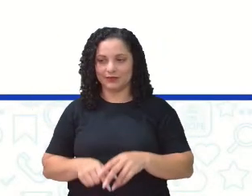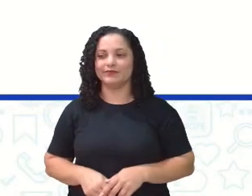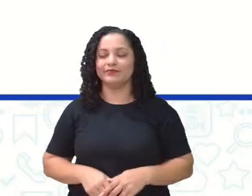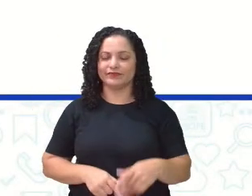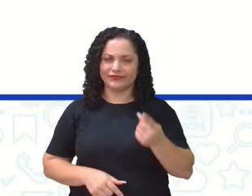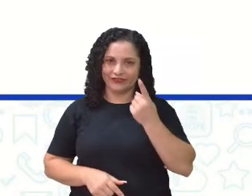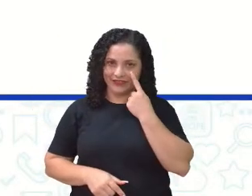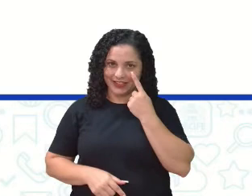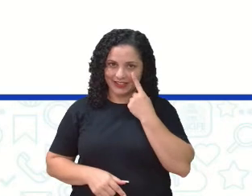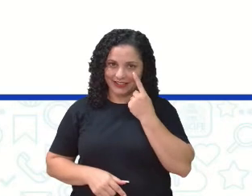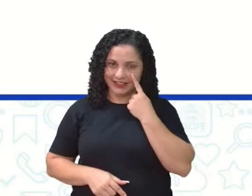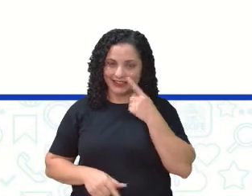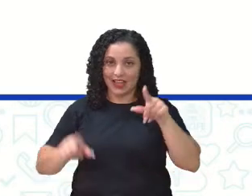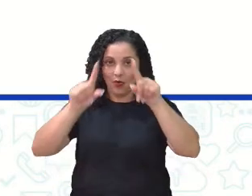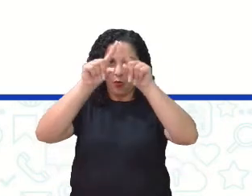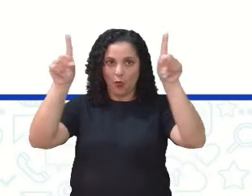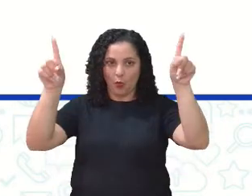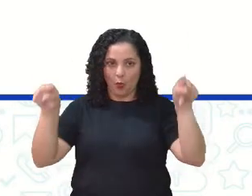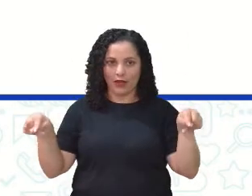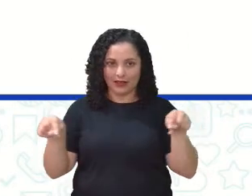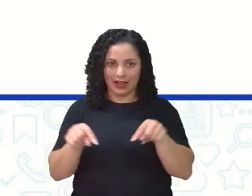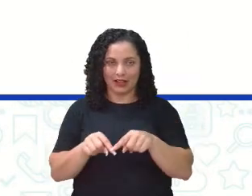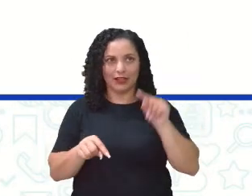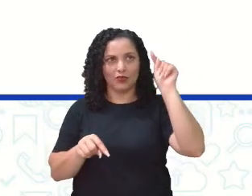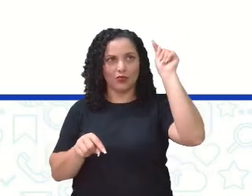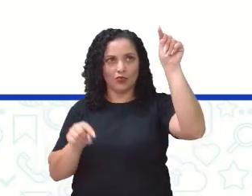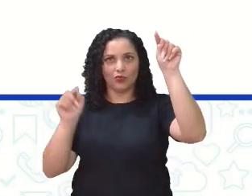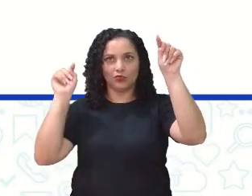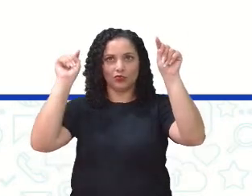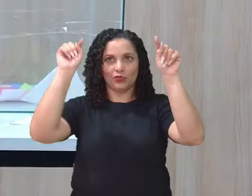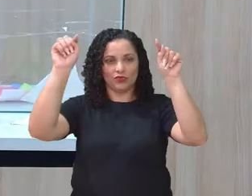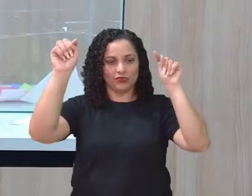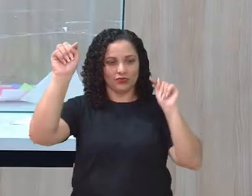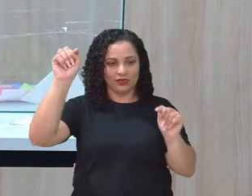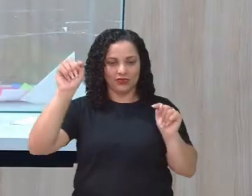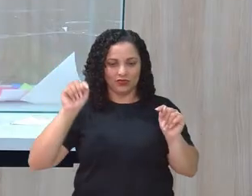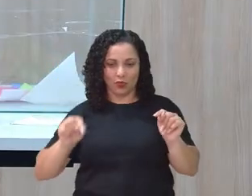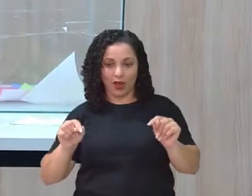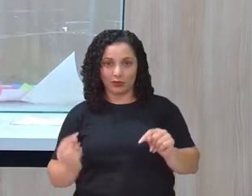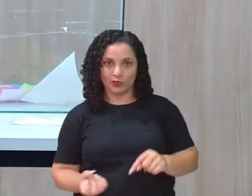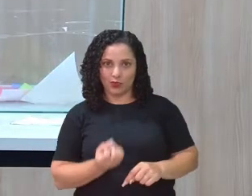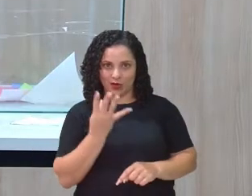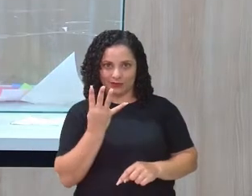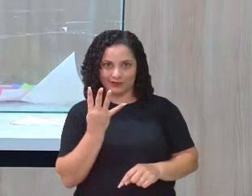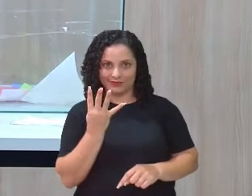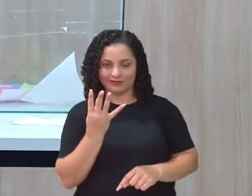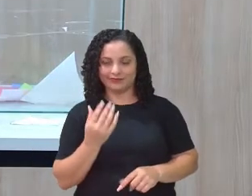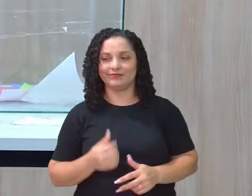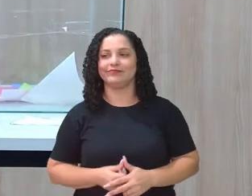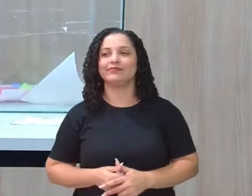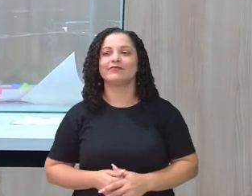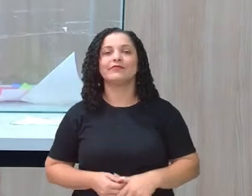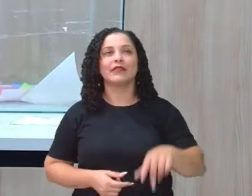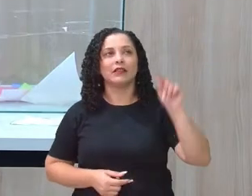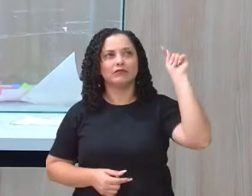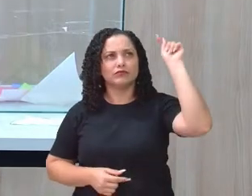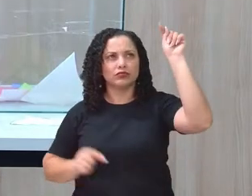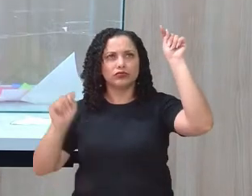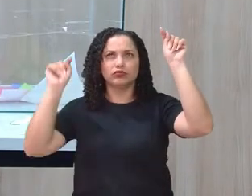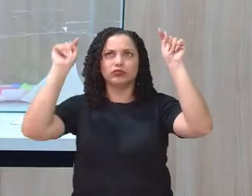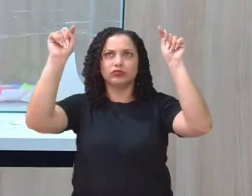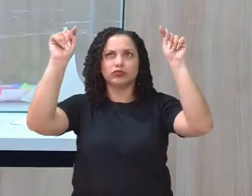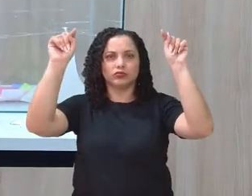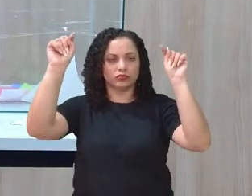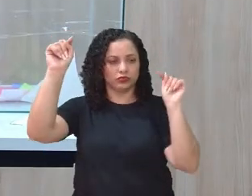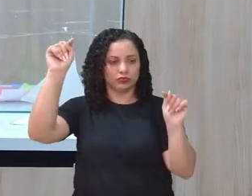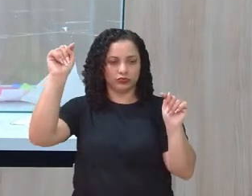o quadrado ele é um quadrilátero, tá? Que eu falei para vocês aqui agorinha, tá? Eu tenho o quadrilátero lá em cima e tenho